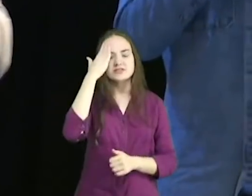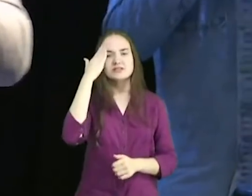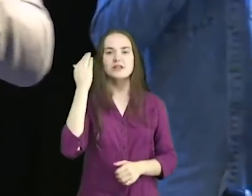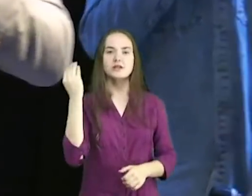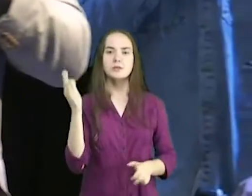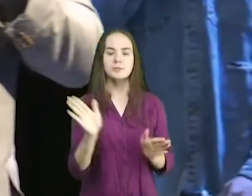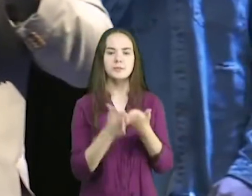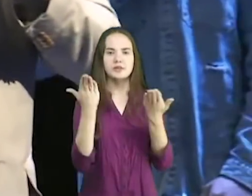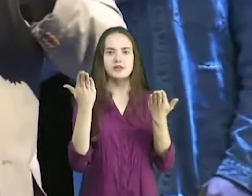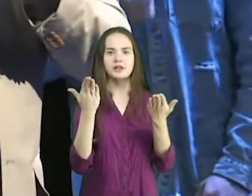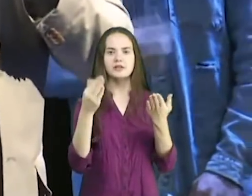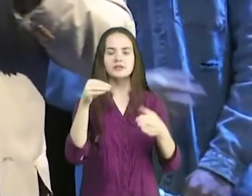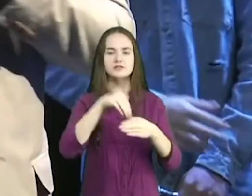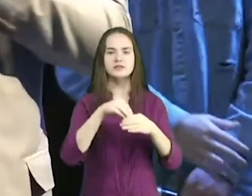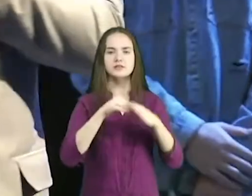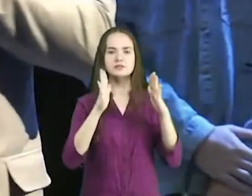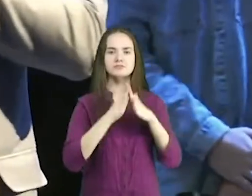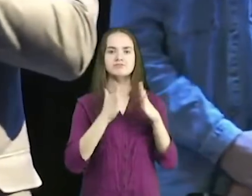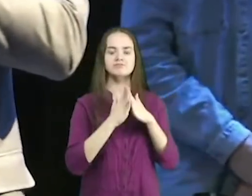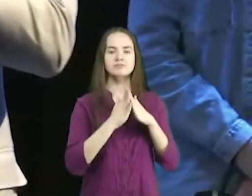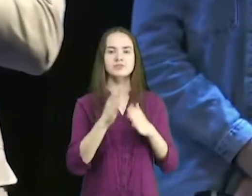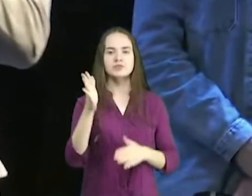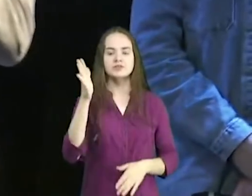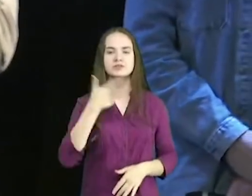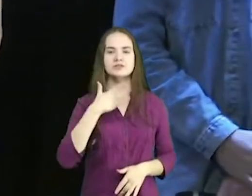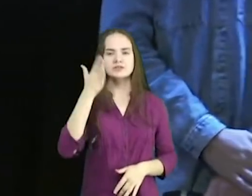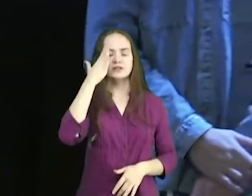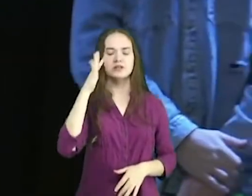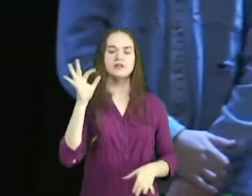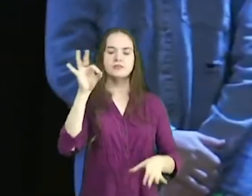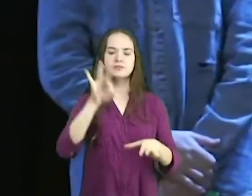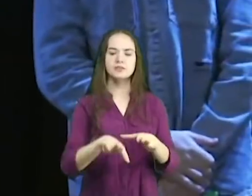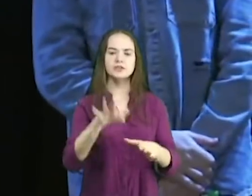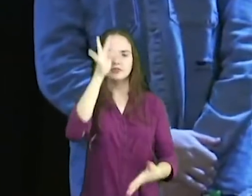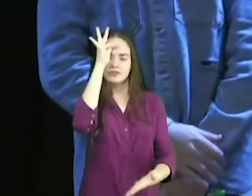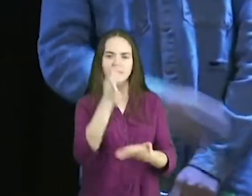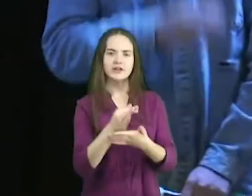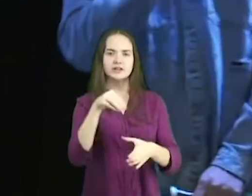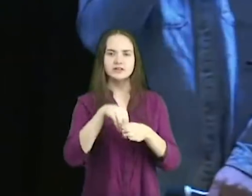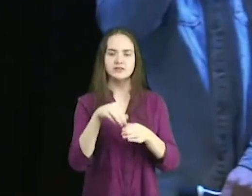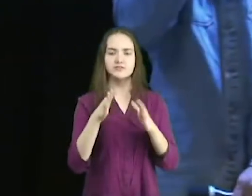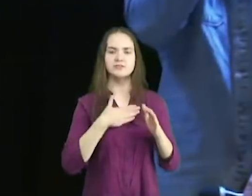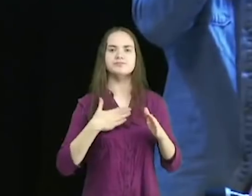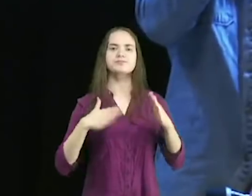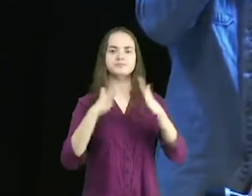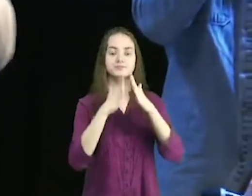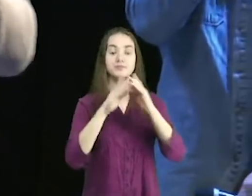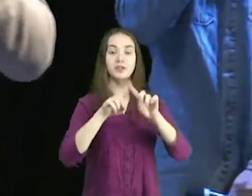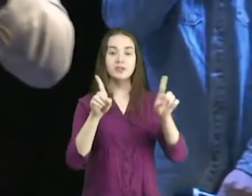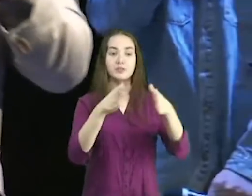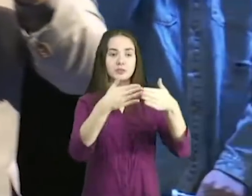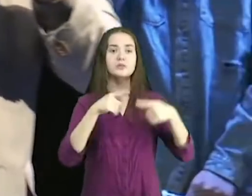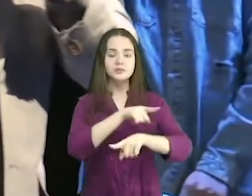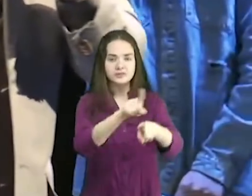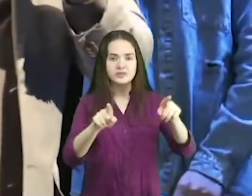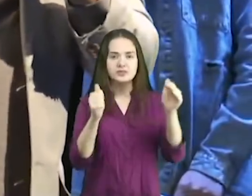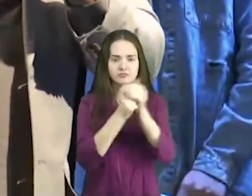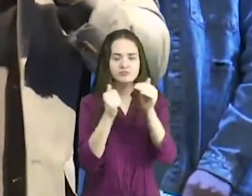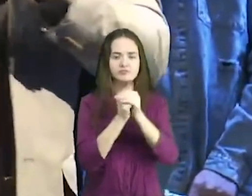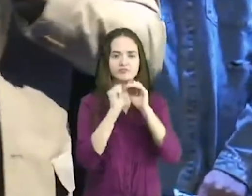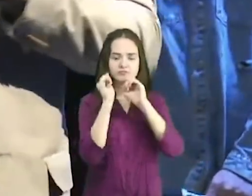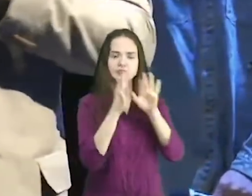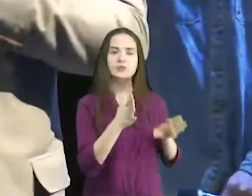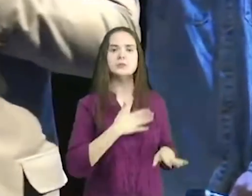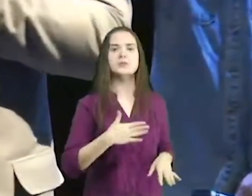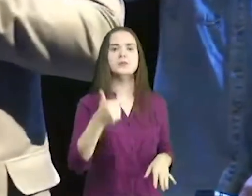minha casa. Eu sei que essa semente de fé está dentro da minha casa. Mas eu também quero pedir para você, para que ore pela minha mãe.